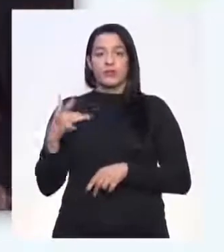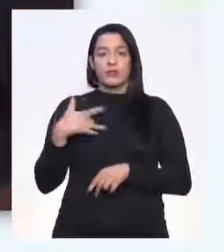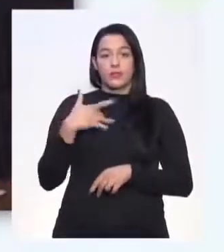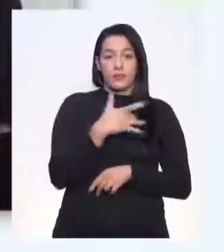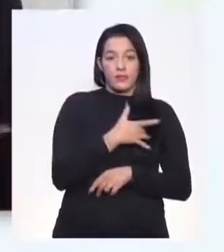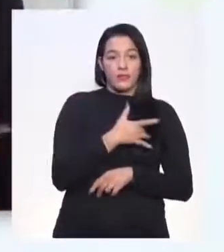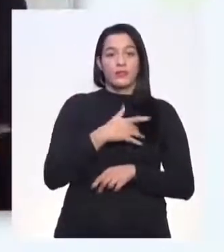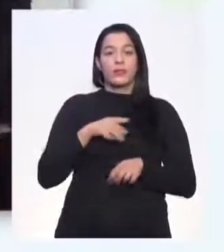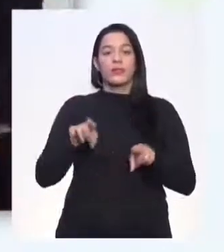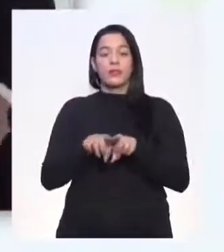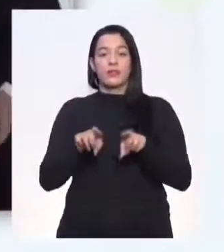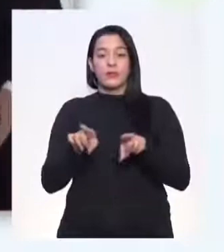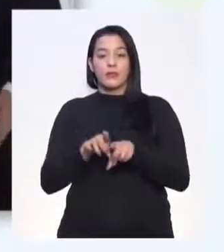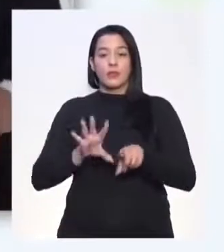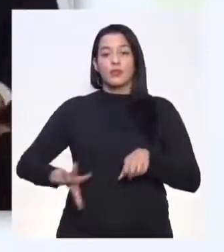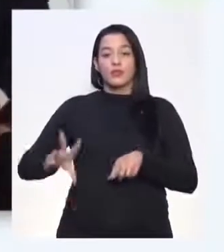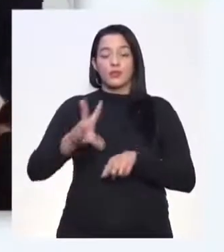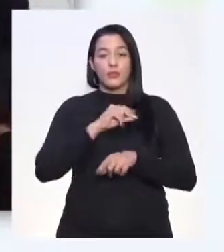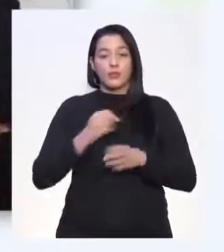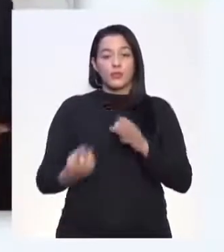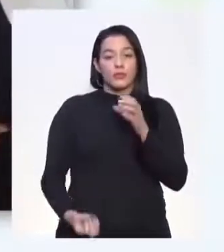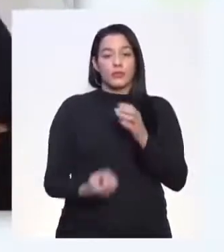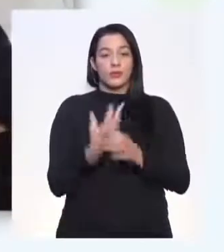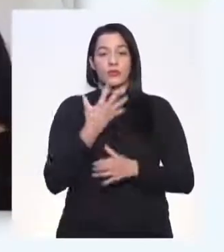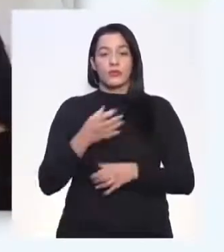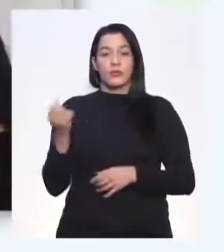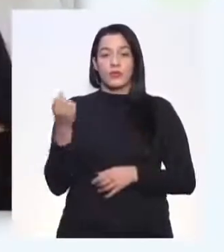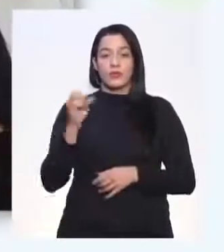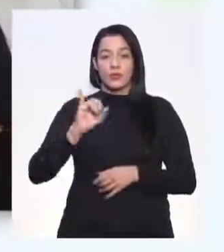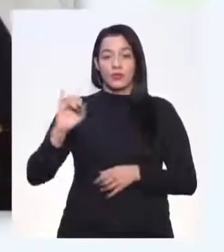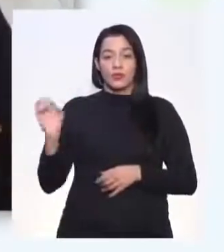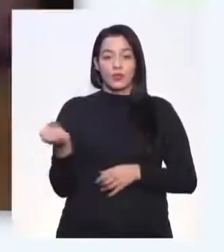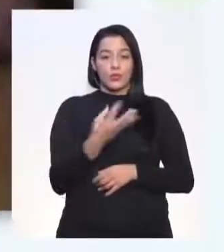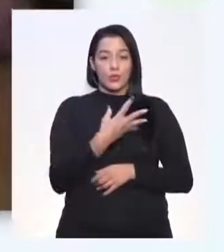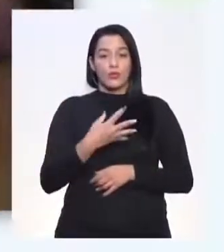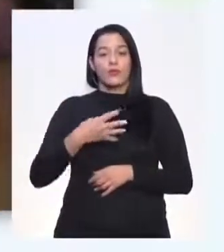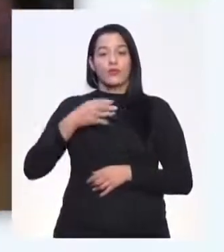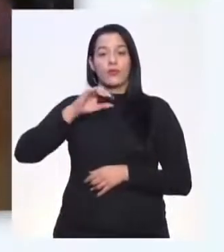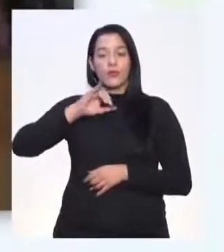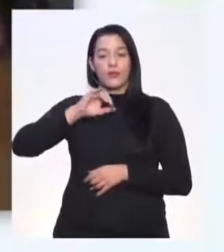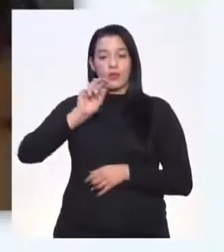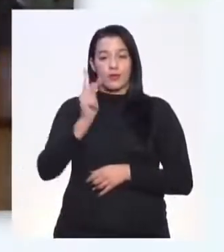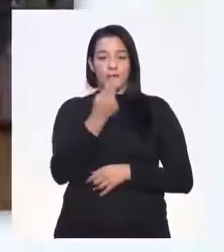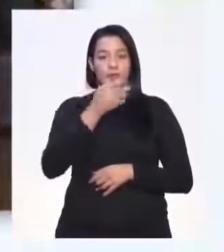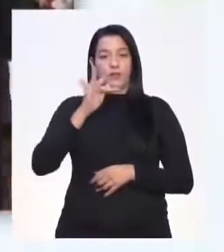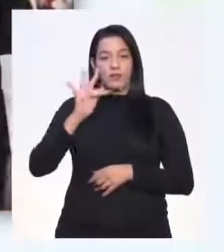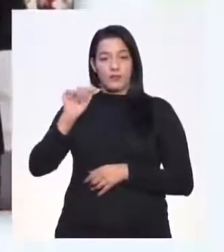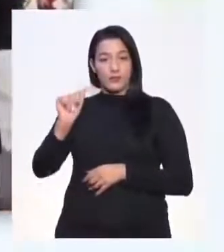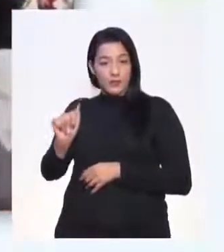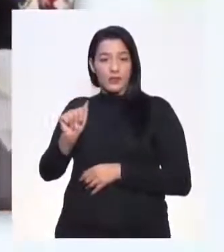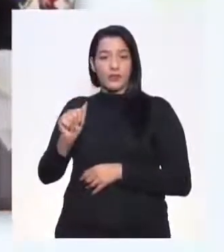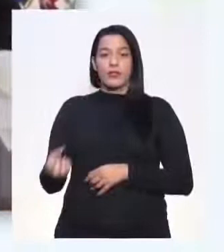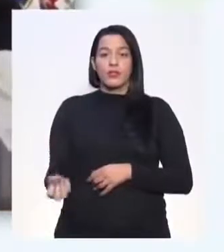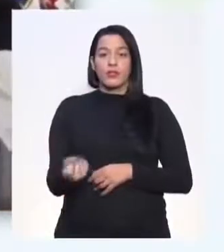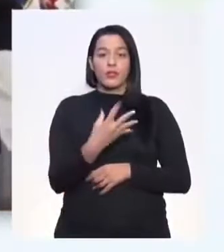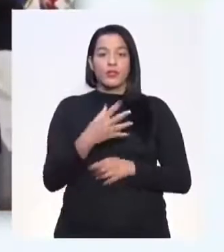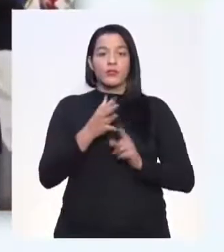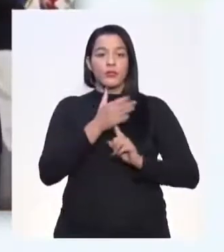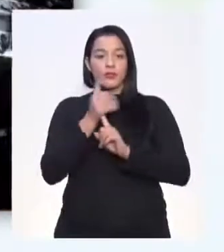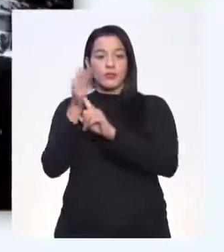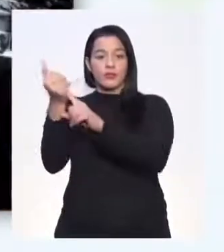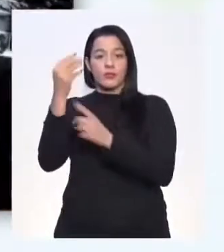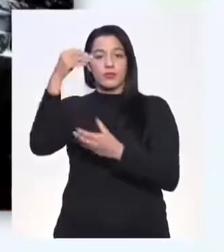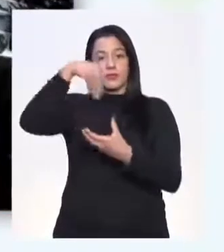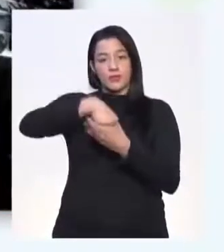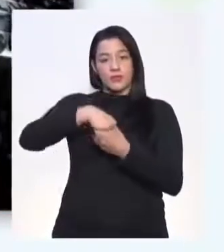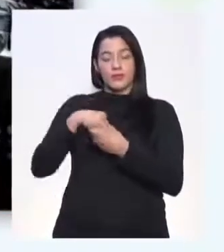da Defesa, criou o programa Inova HFA, um programa de apoio à inovação tecnológica no Hospital